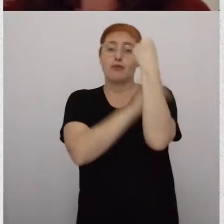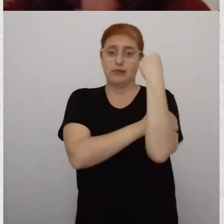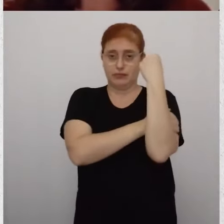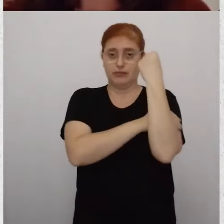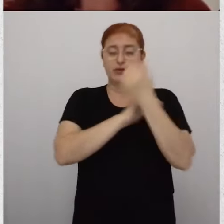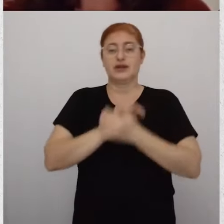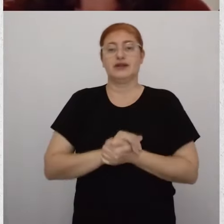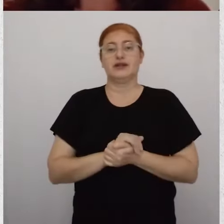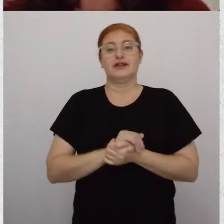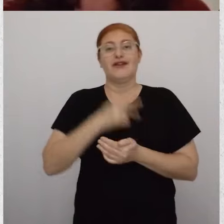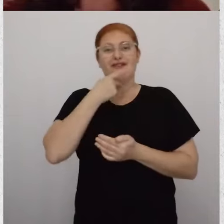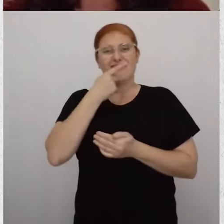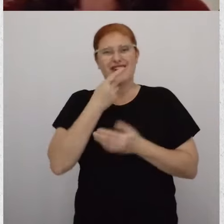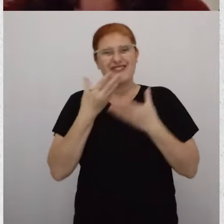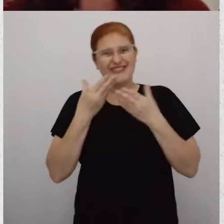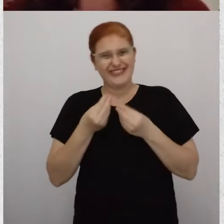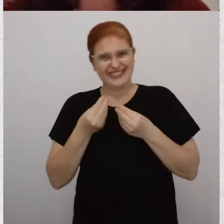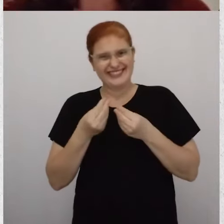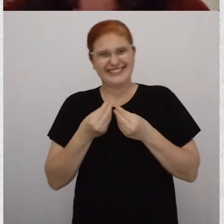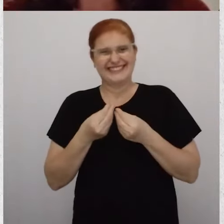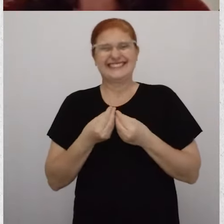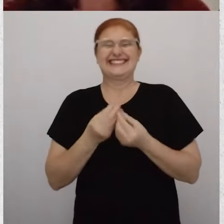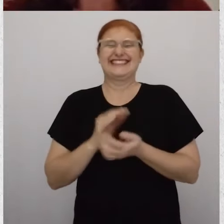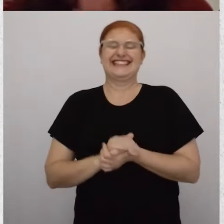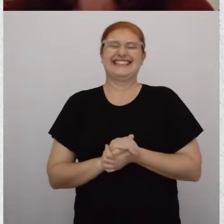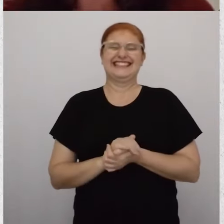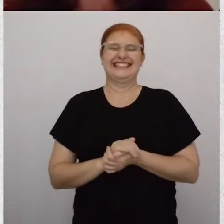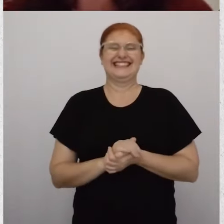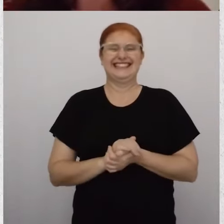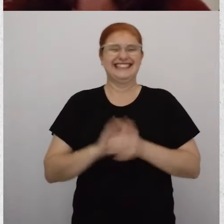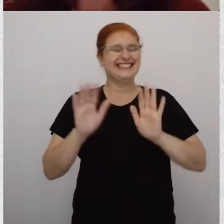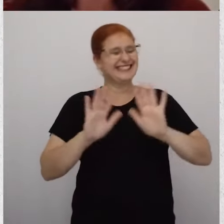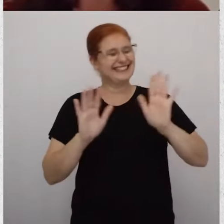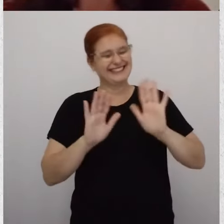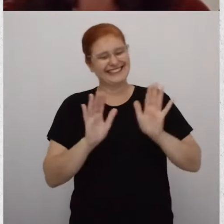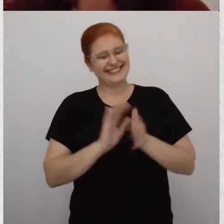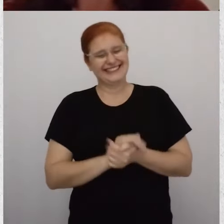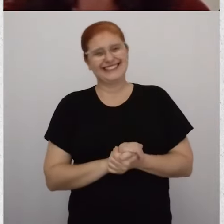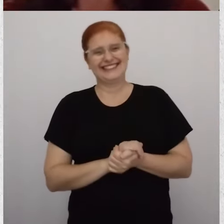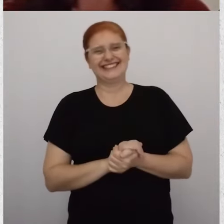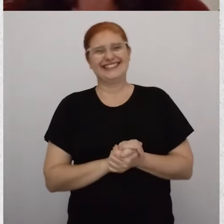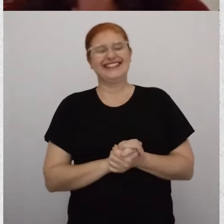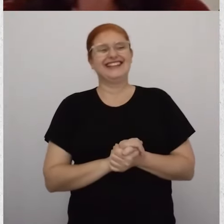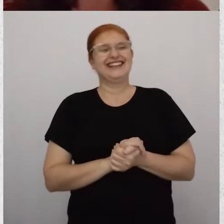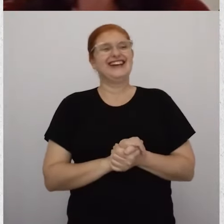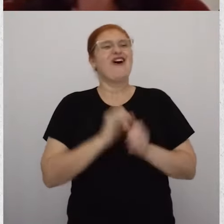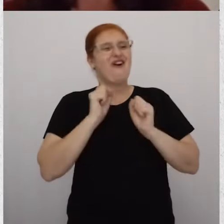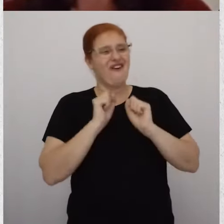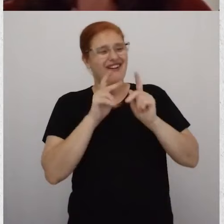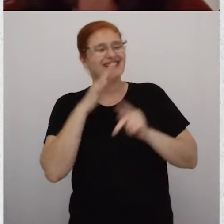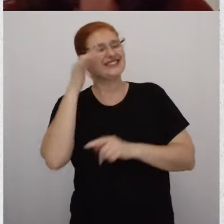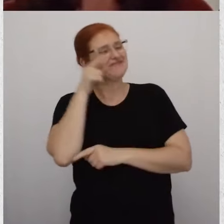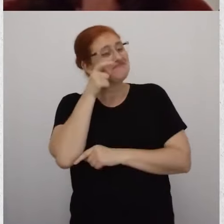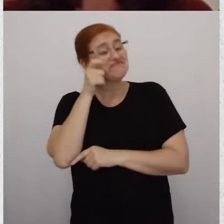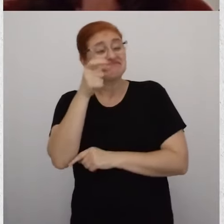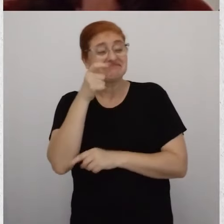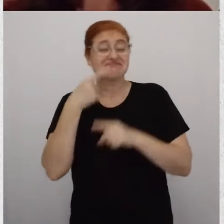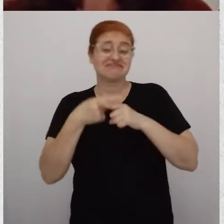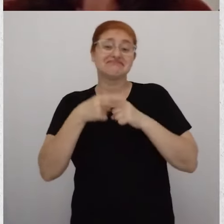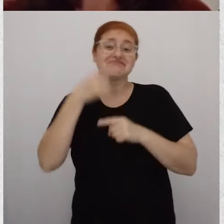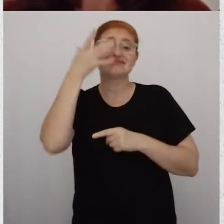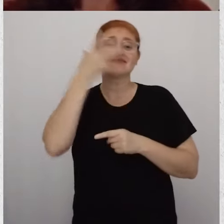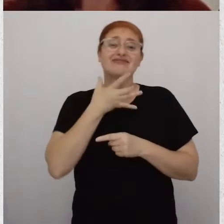né? Falei foi muito, não foi agora? Era para ter sido Não mais breve, foi, né? mas foi. Não, mas foi bem interessante, porque eu